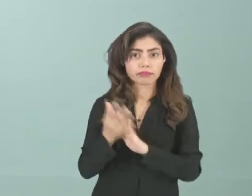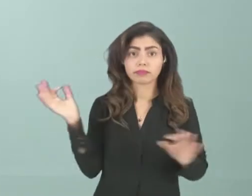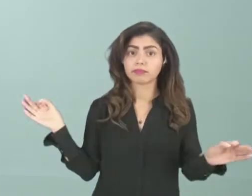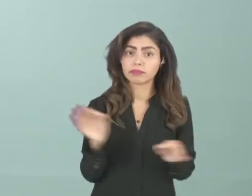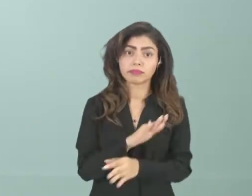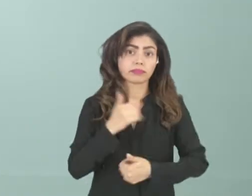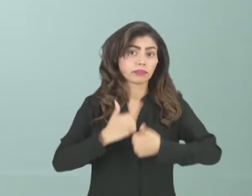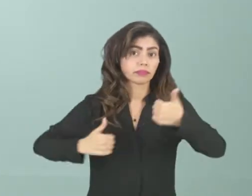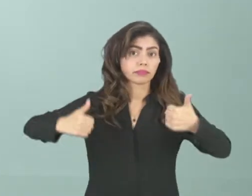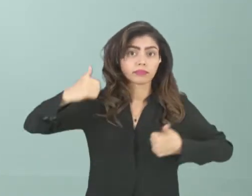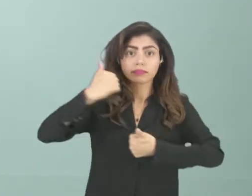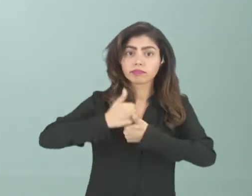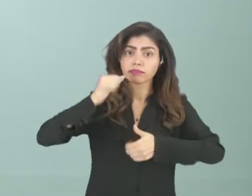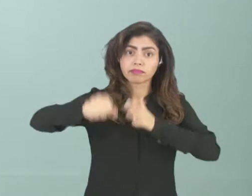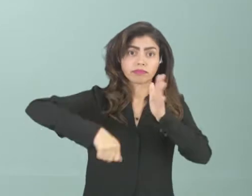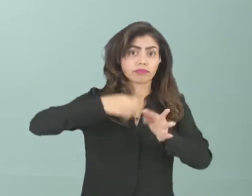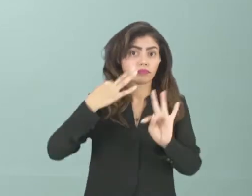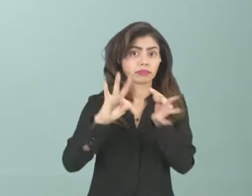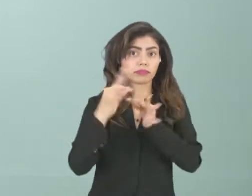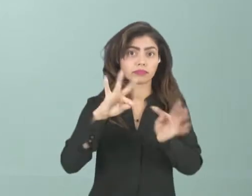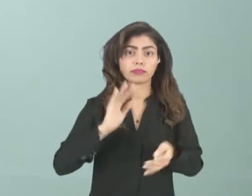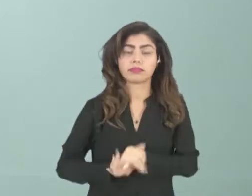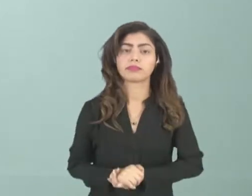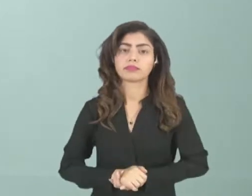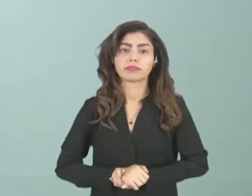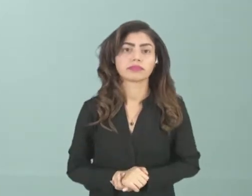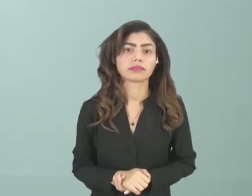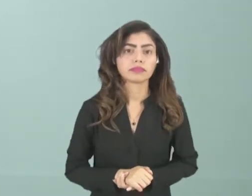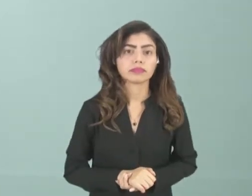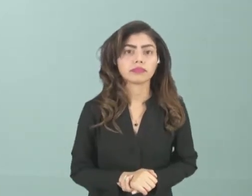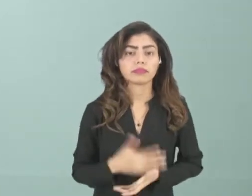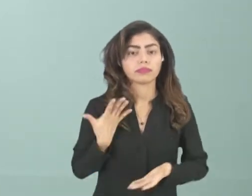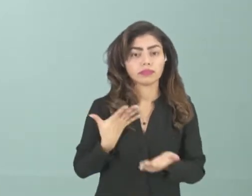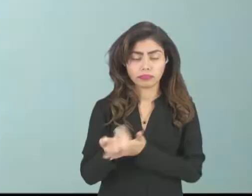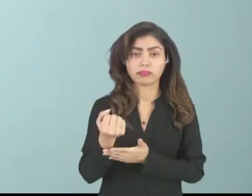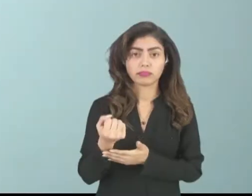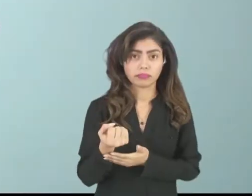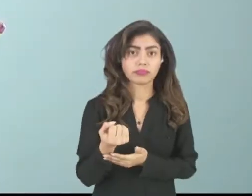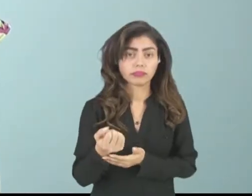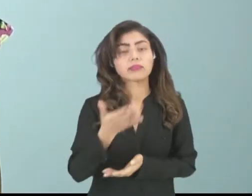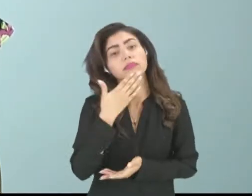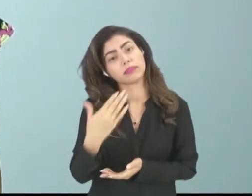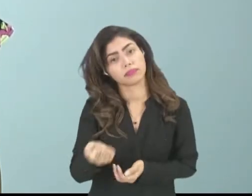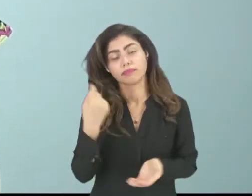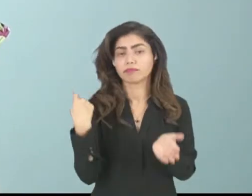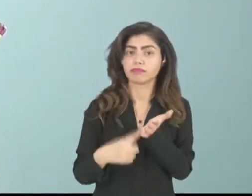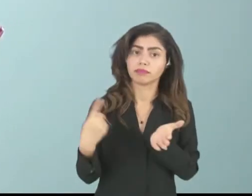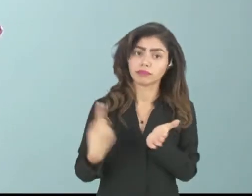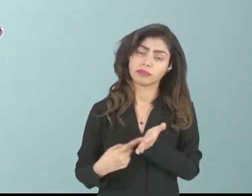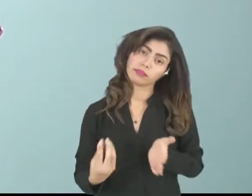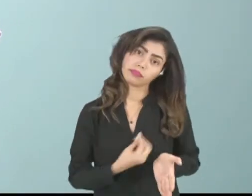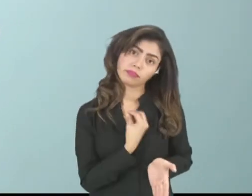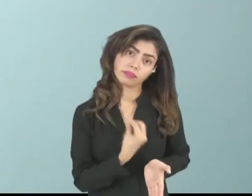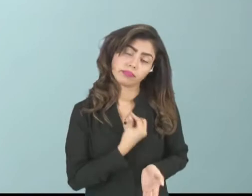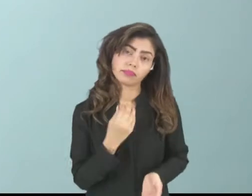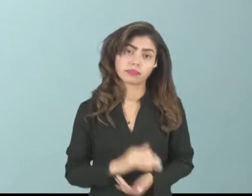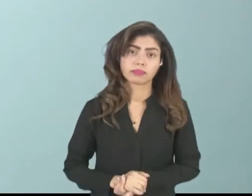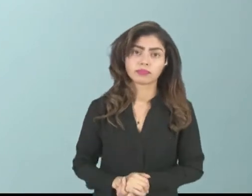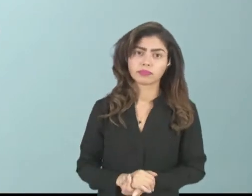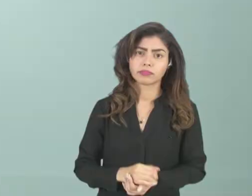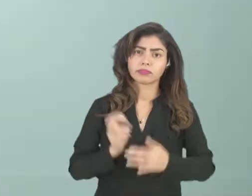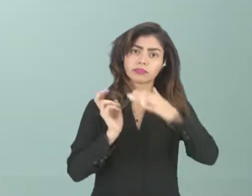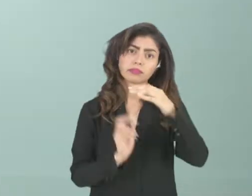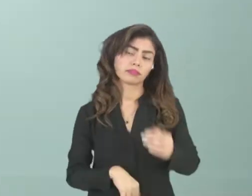foi substituída pelas máquinas, então essas pessoas foram em busca de melhores condições de vida exatamente nesses